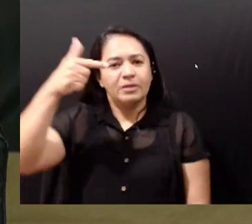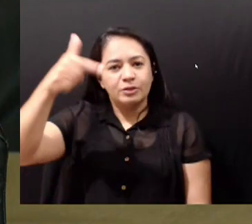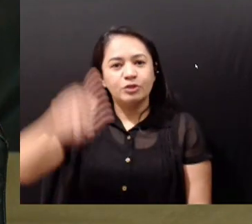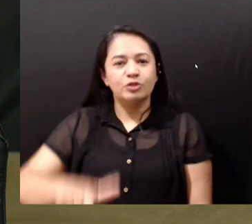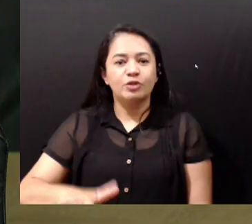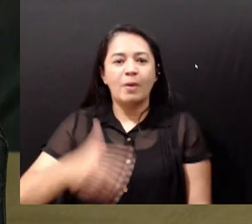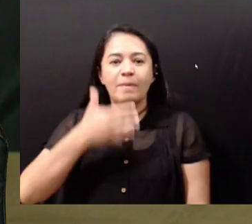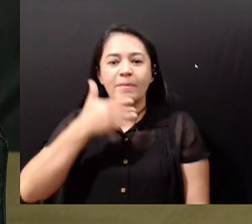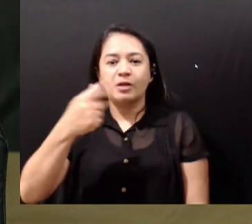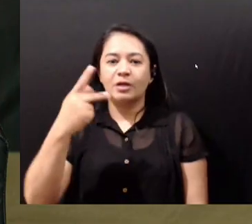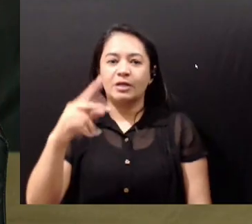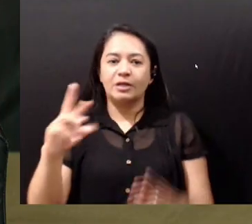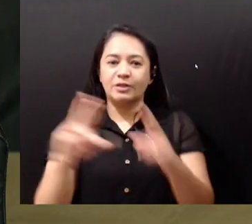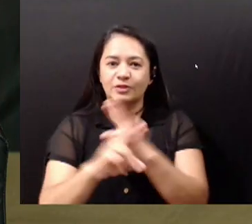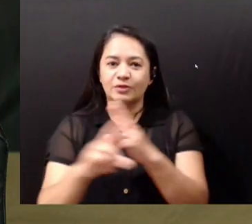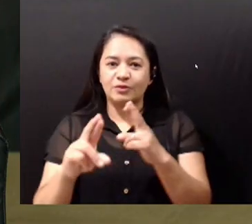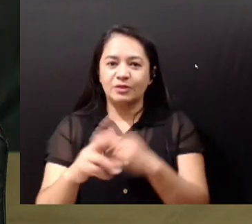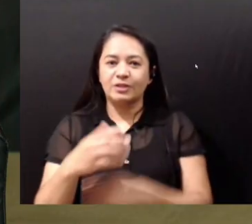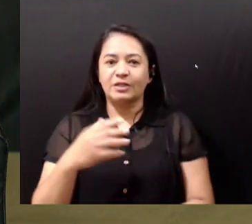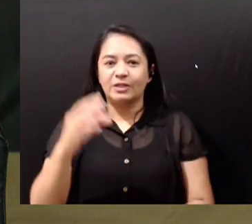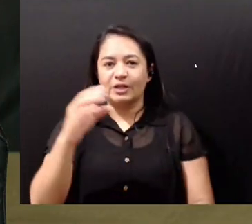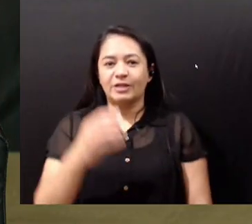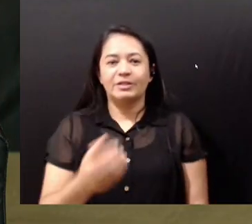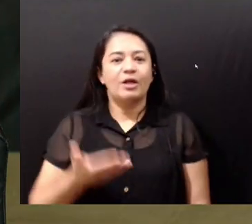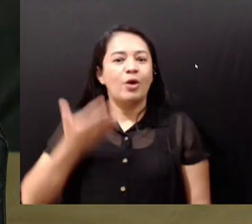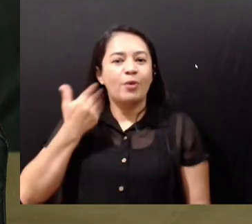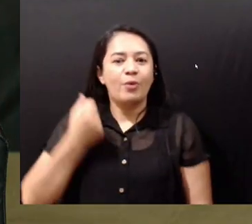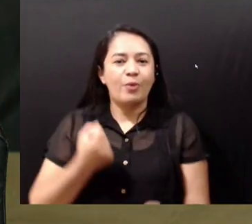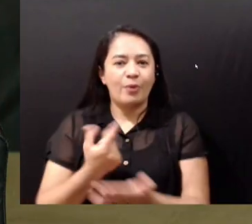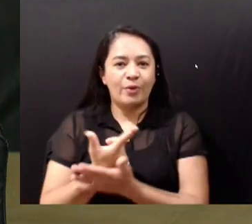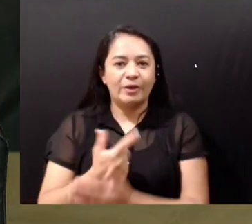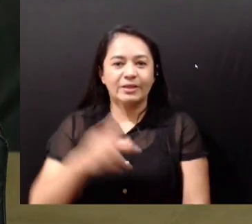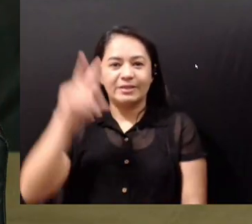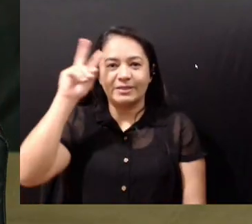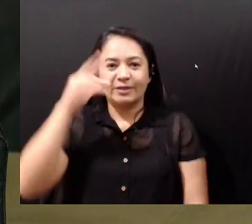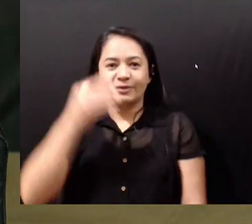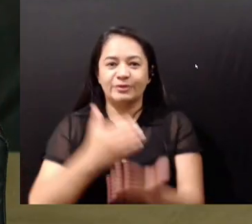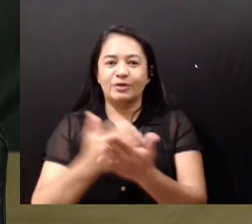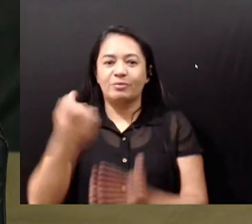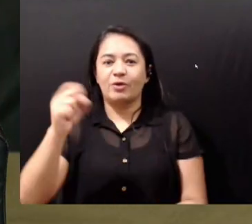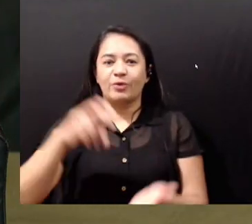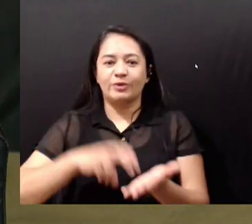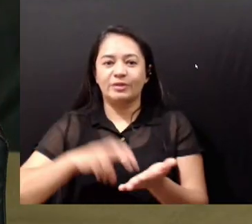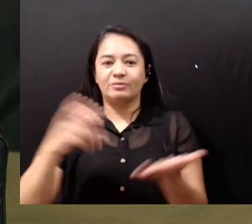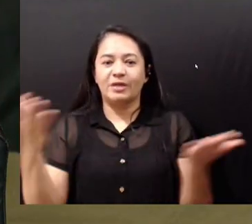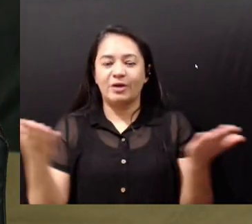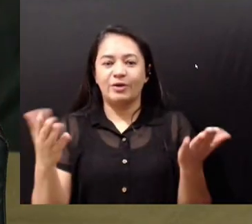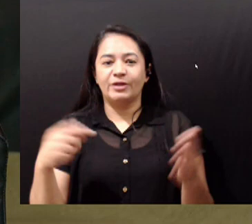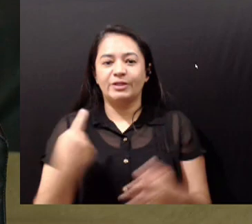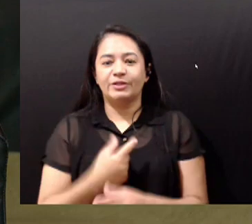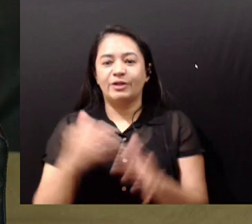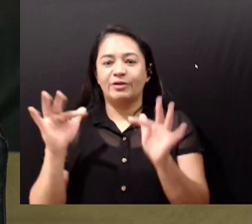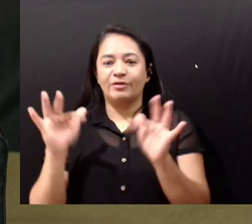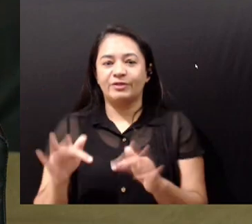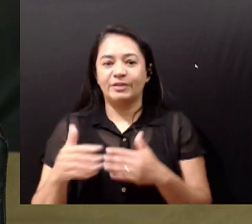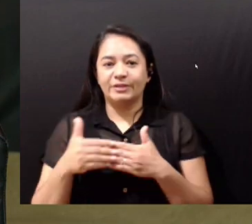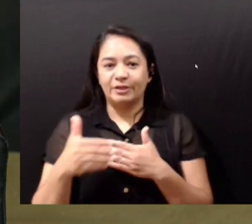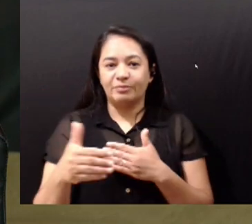relação com o consumo. Isso é segunda-feira, a partir das 8 da manhã, então agora a gente vai ficando por aqui, daqui a pouquinho direto da Central